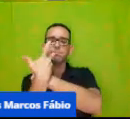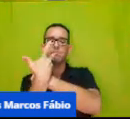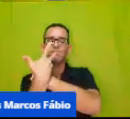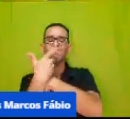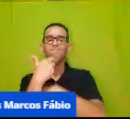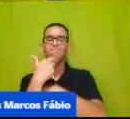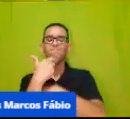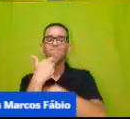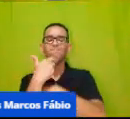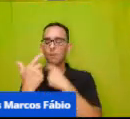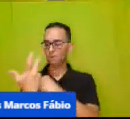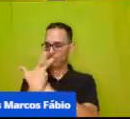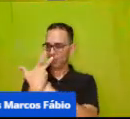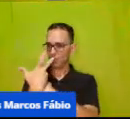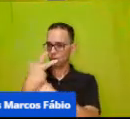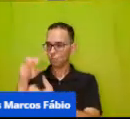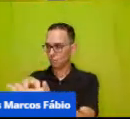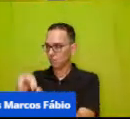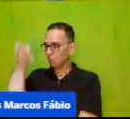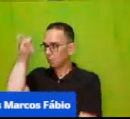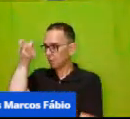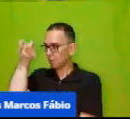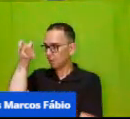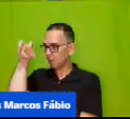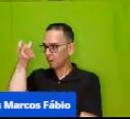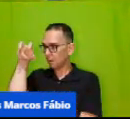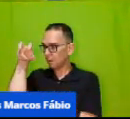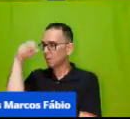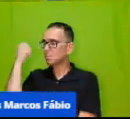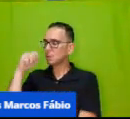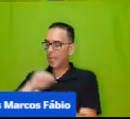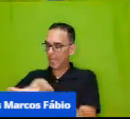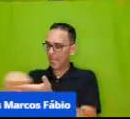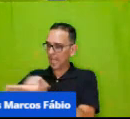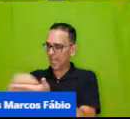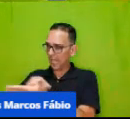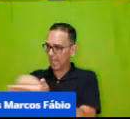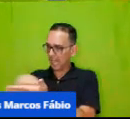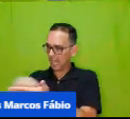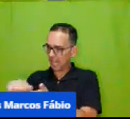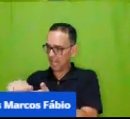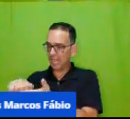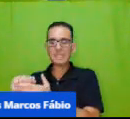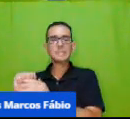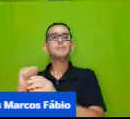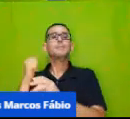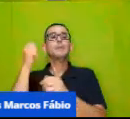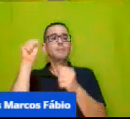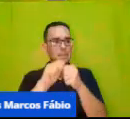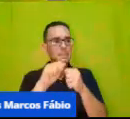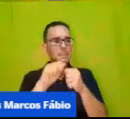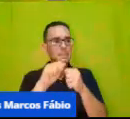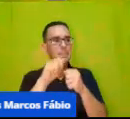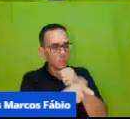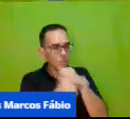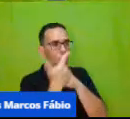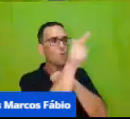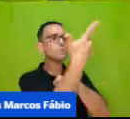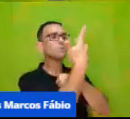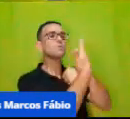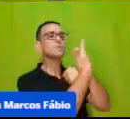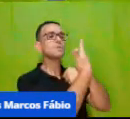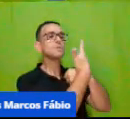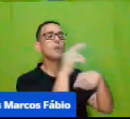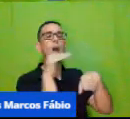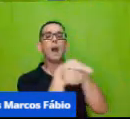que o vídeo que eu gravava de manhã, eu tinha que excluir ele para mim poder postar o outro vídeo da outra turma à